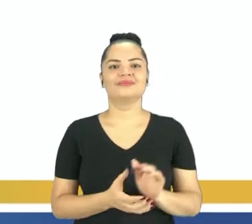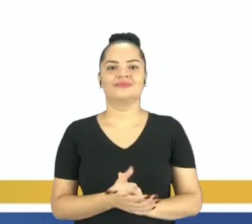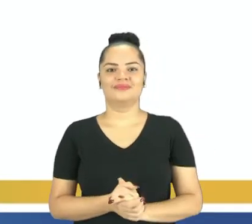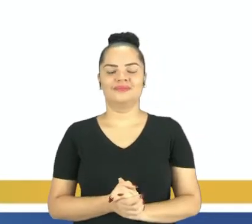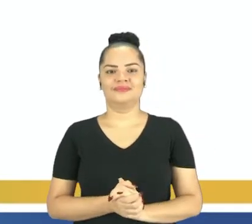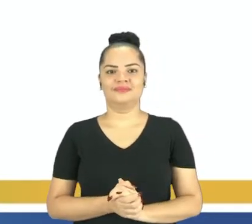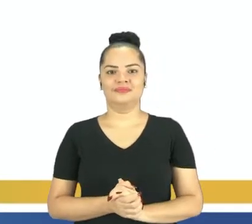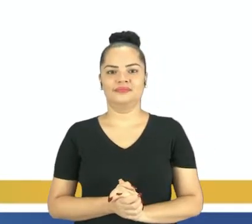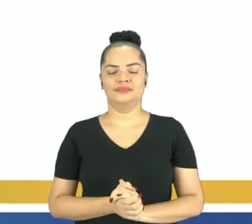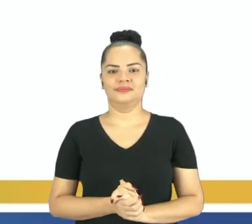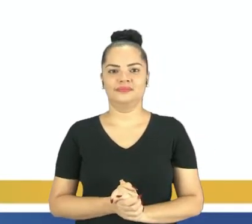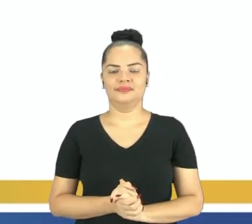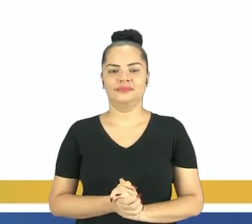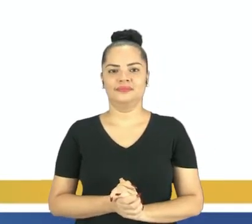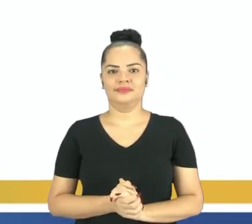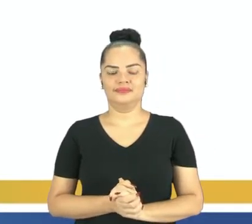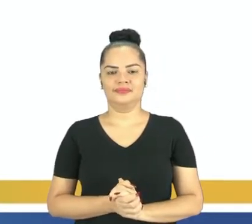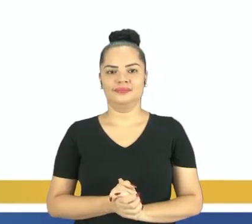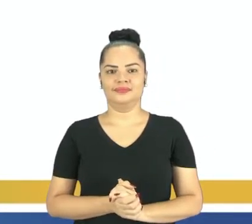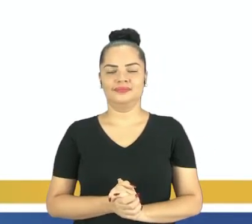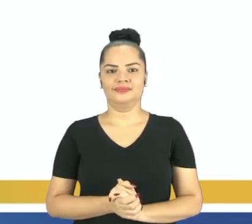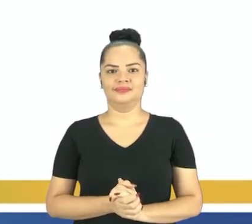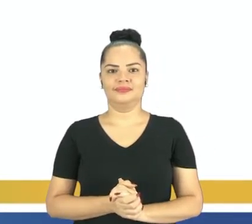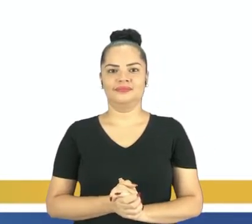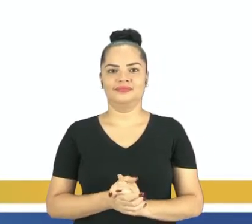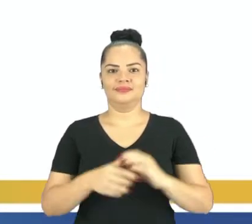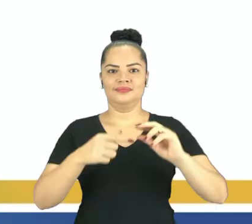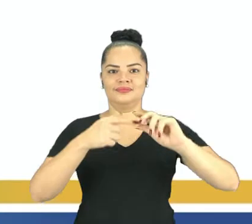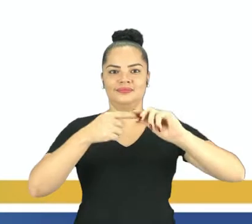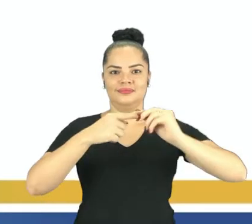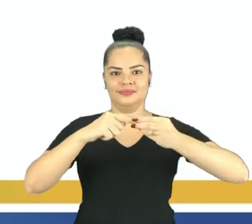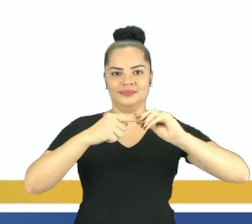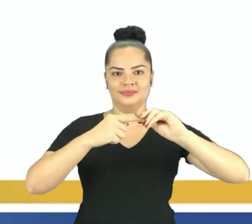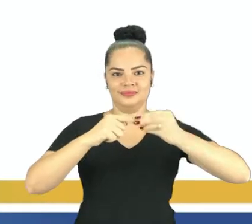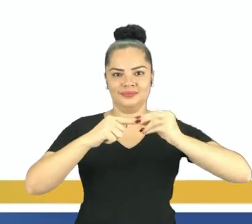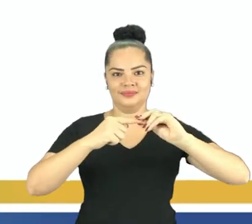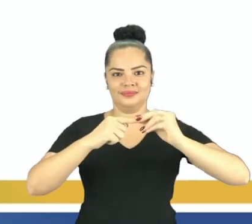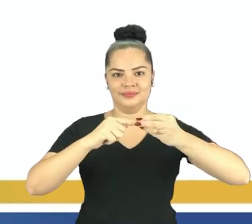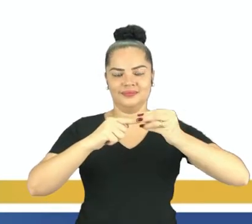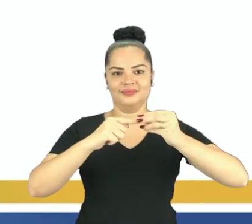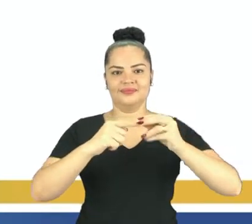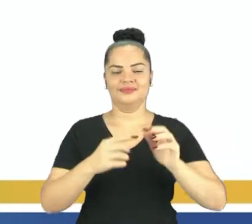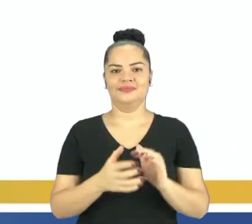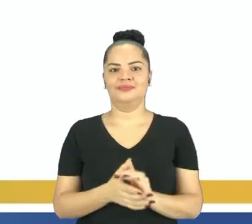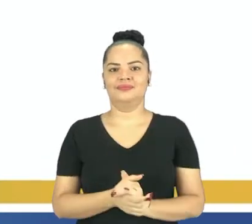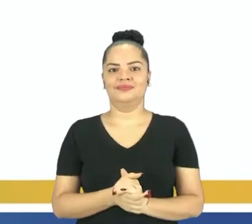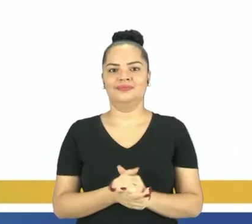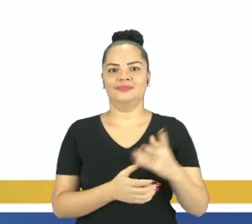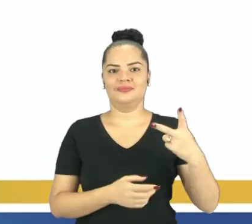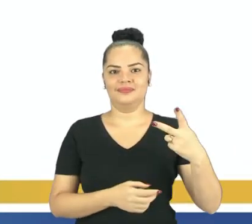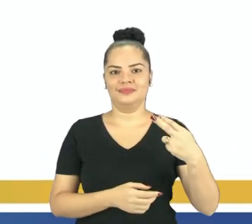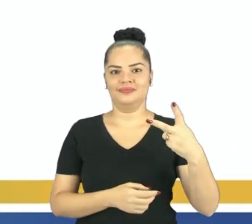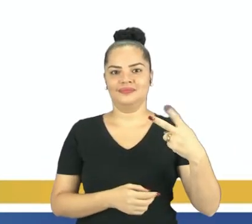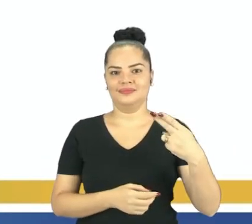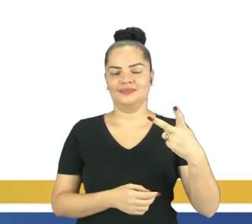lápis de cor. Sharpener, apontador. Scissors,